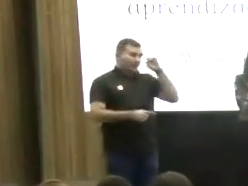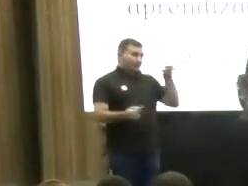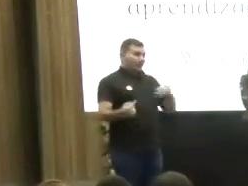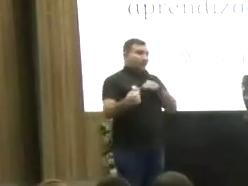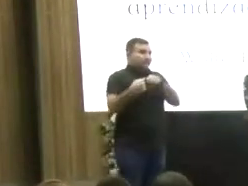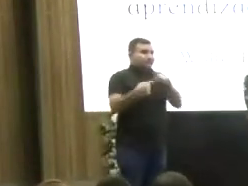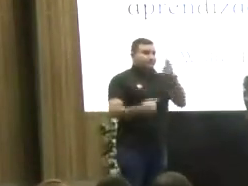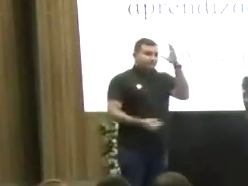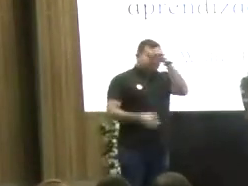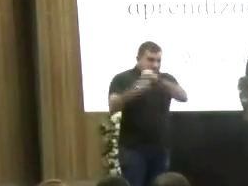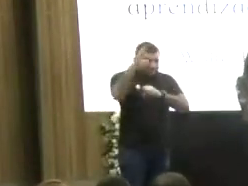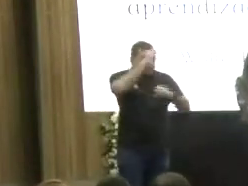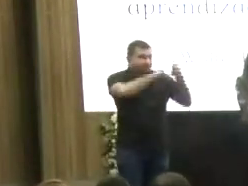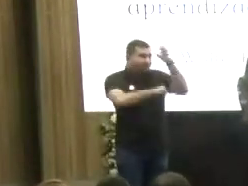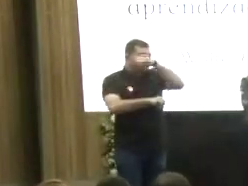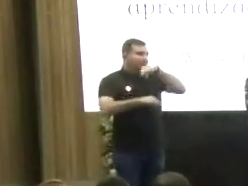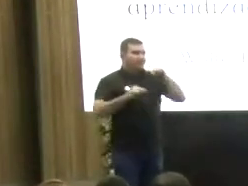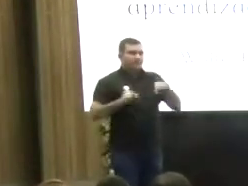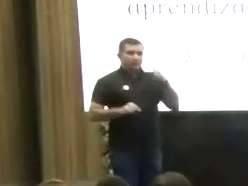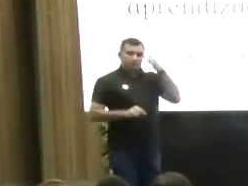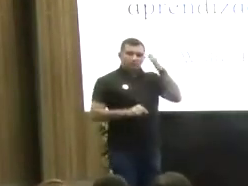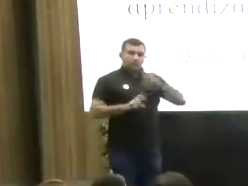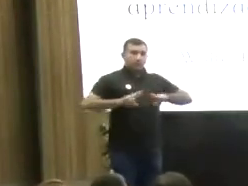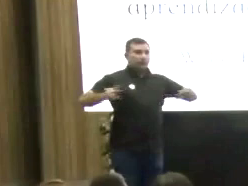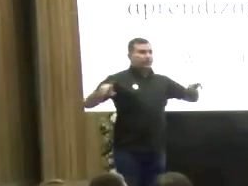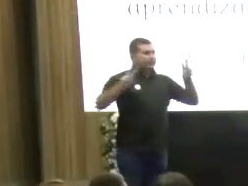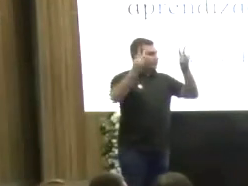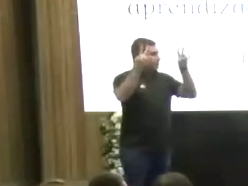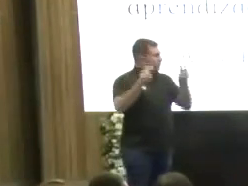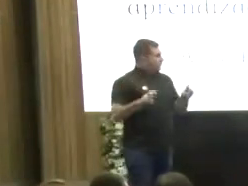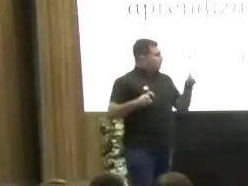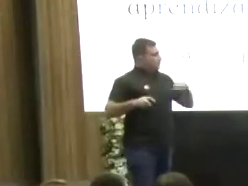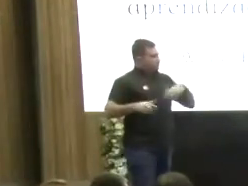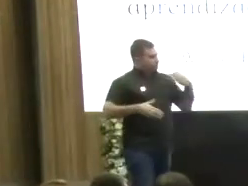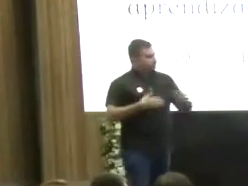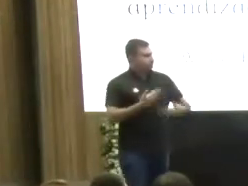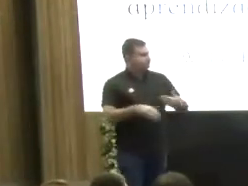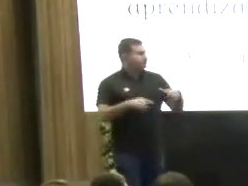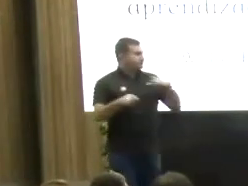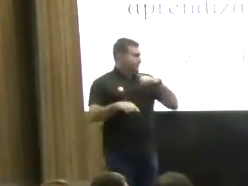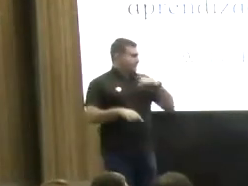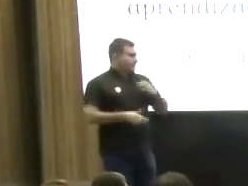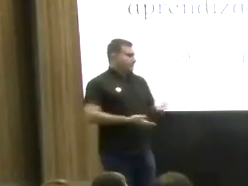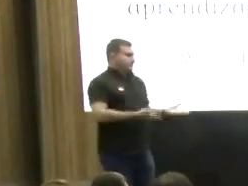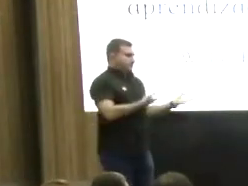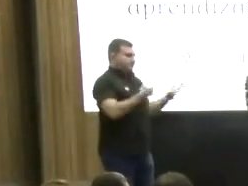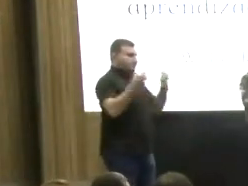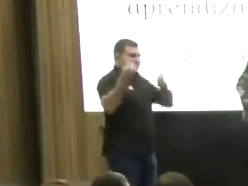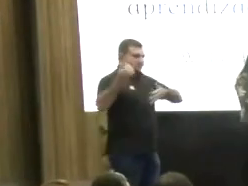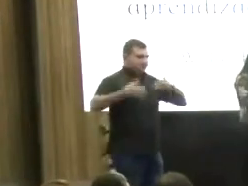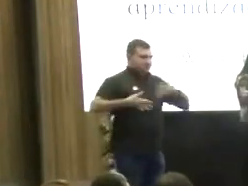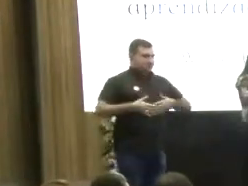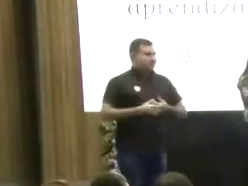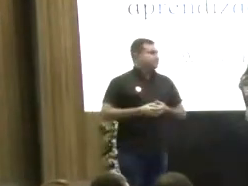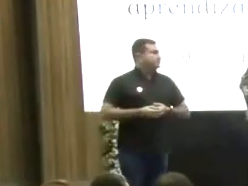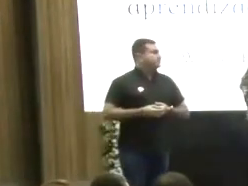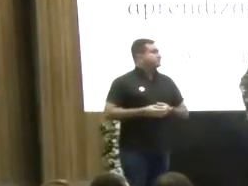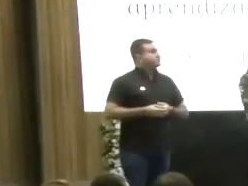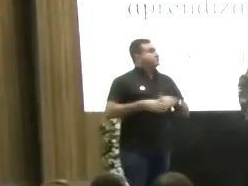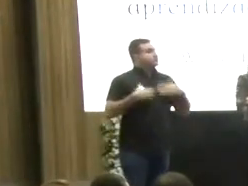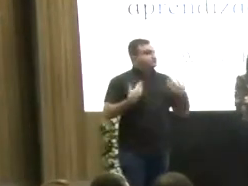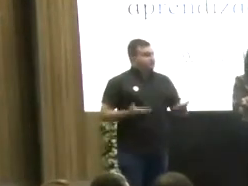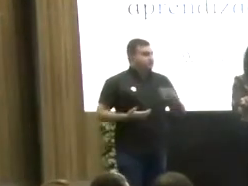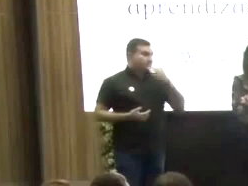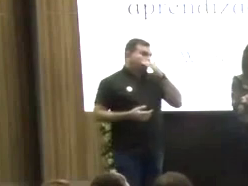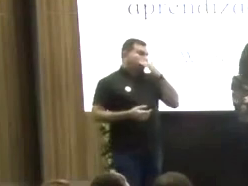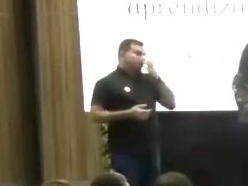quais são as complexidades que envolvem o tema que será desenvolvido pelos nossos conferencistas. Com a primeira imagem,